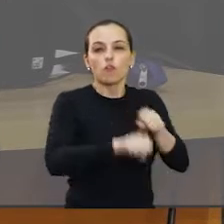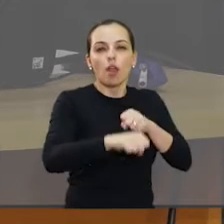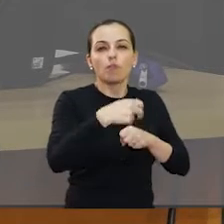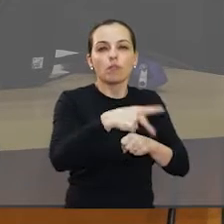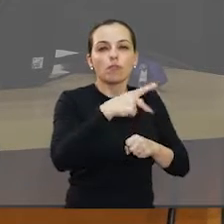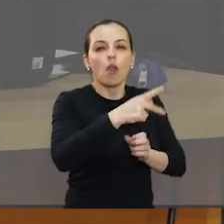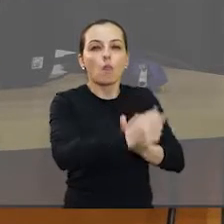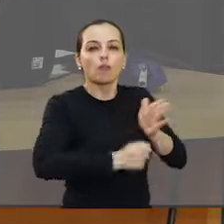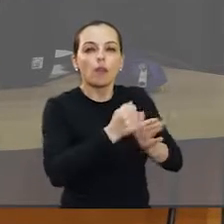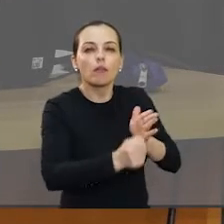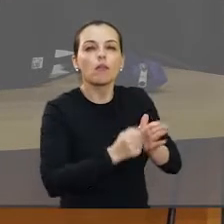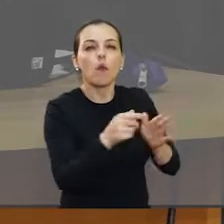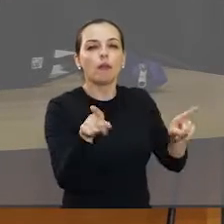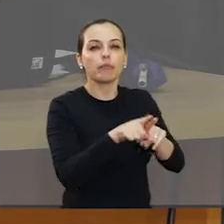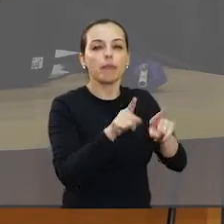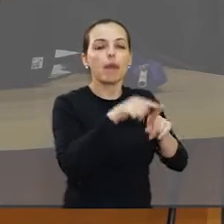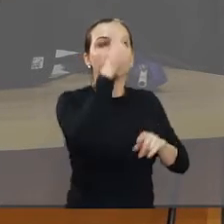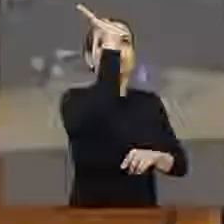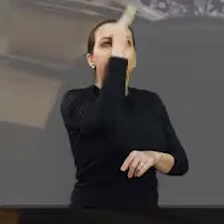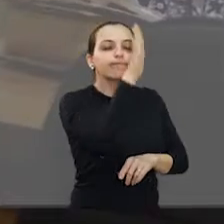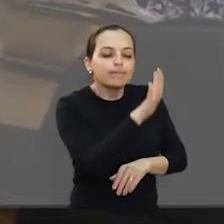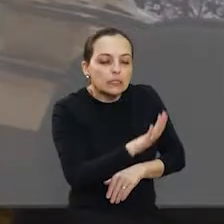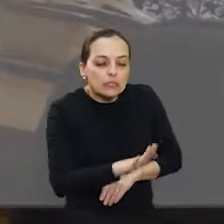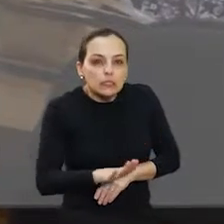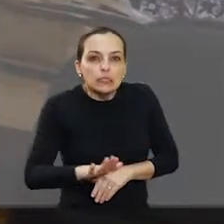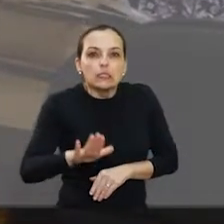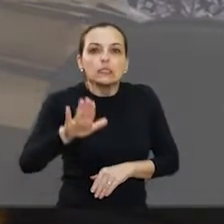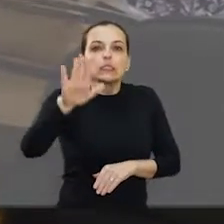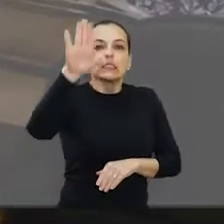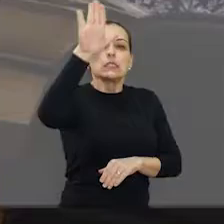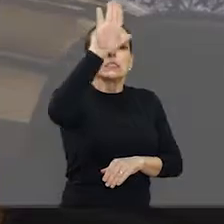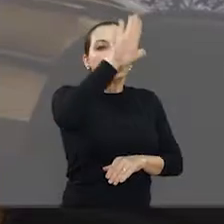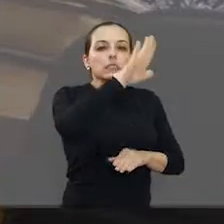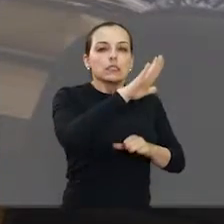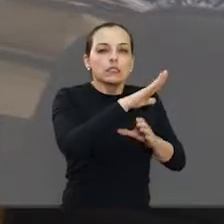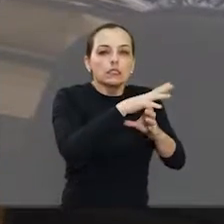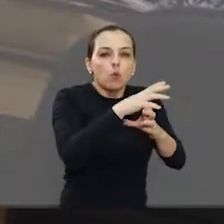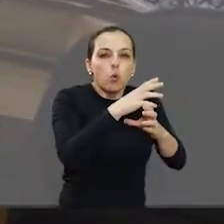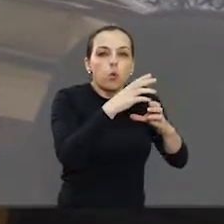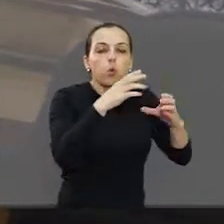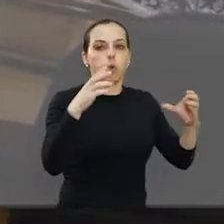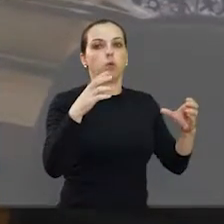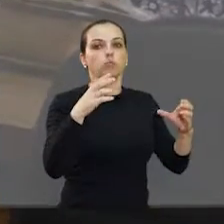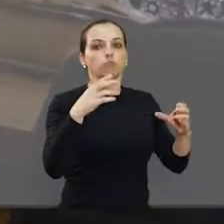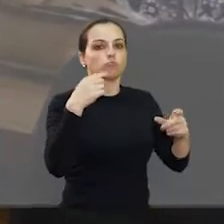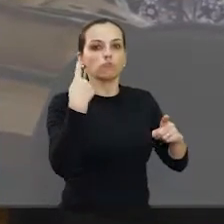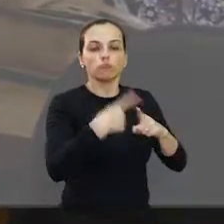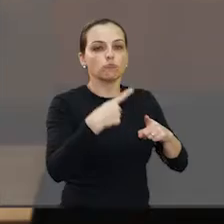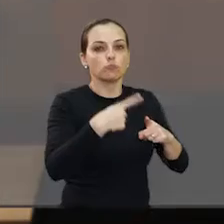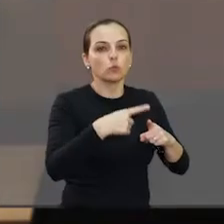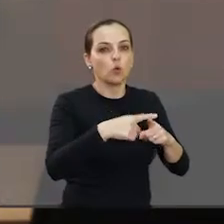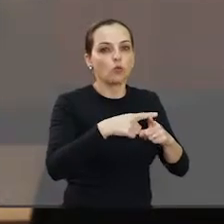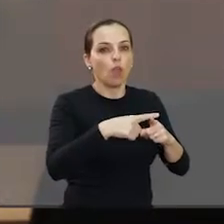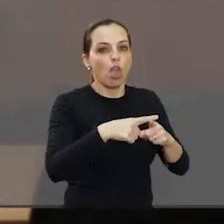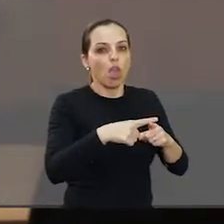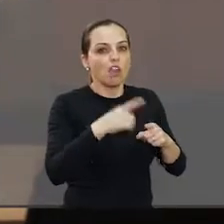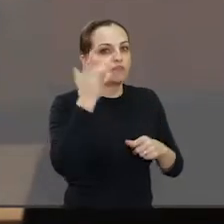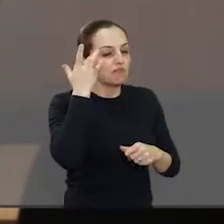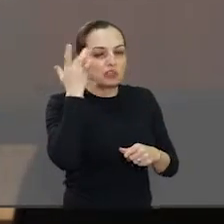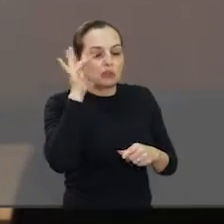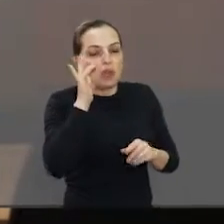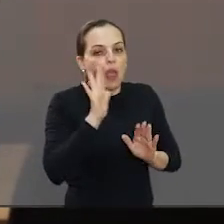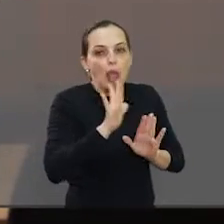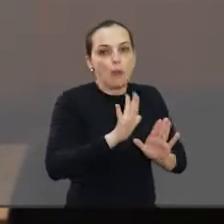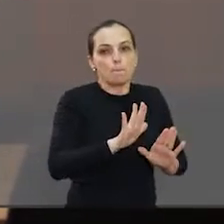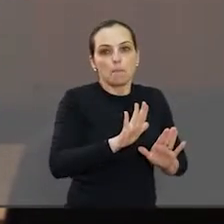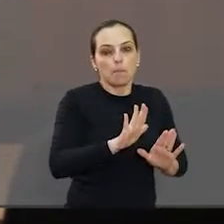a violência como um todo, não só em Araraquara, como no Brasil inteiro, a gente está vendo um aumento gritante. Aumento, não